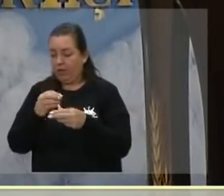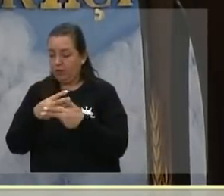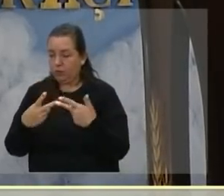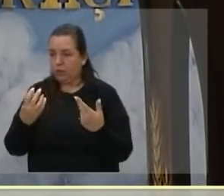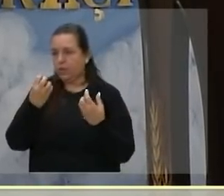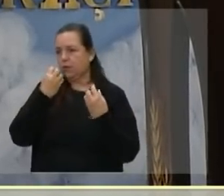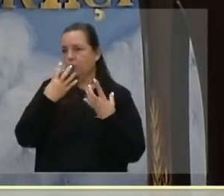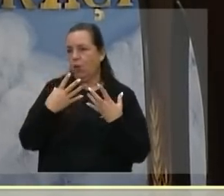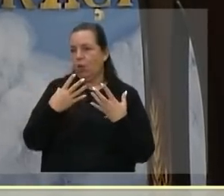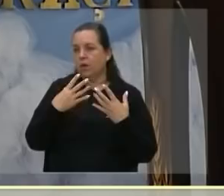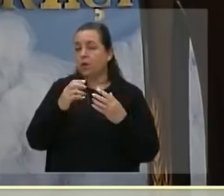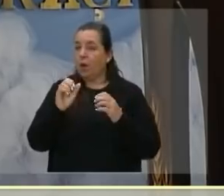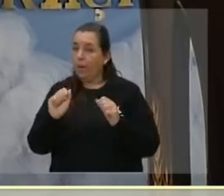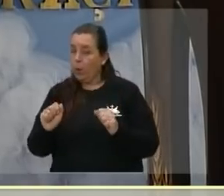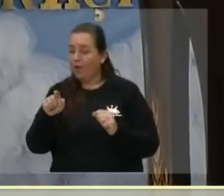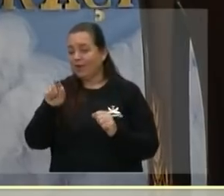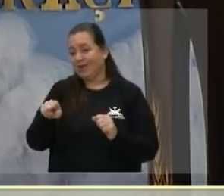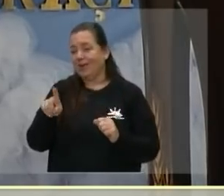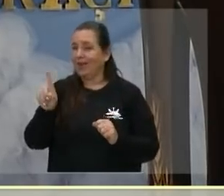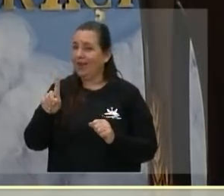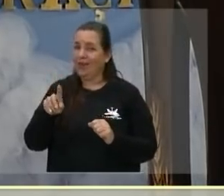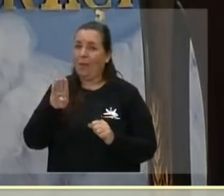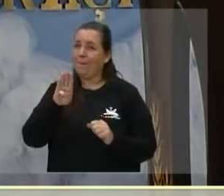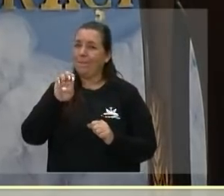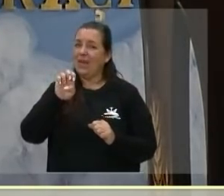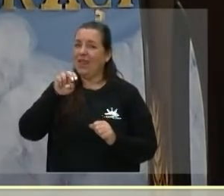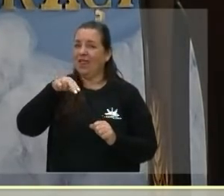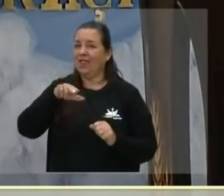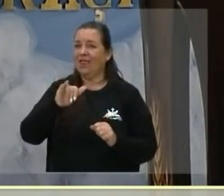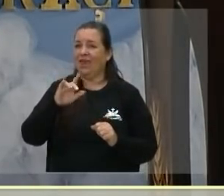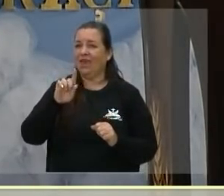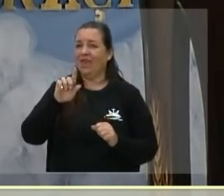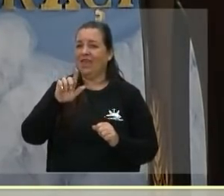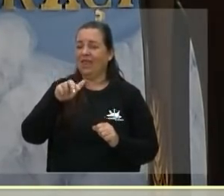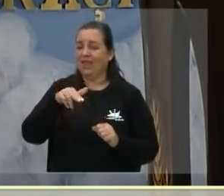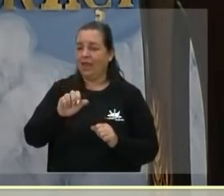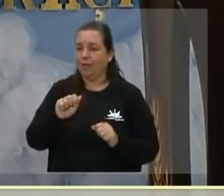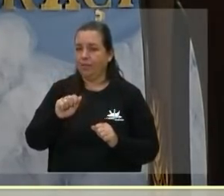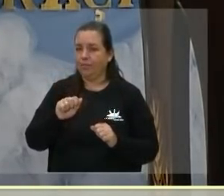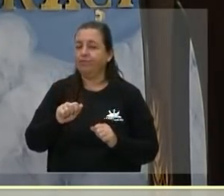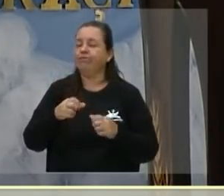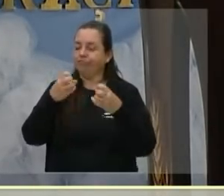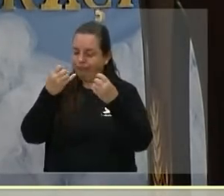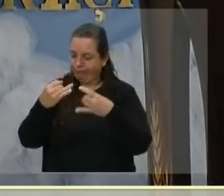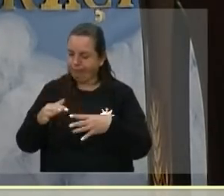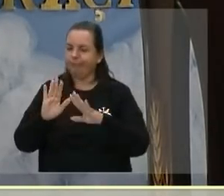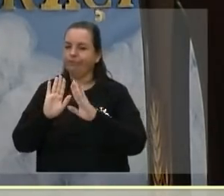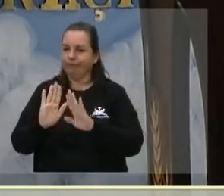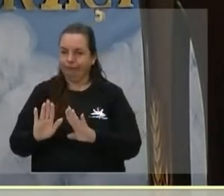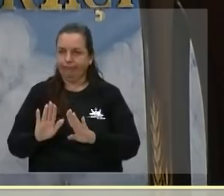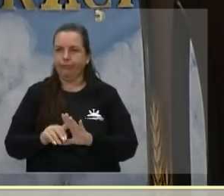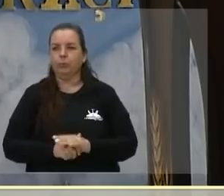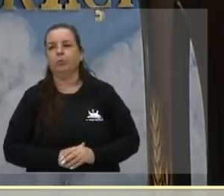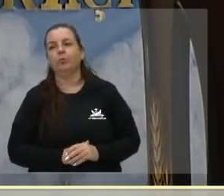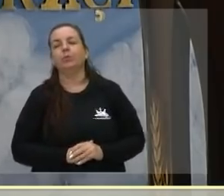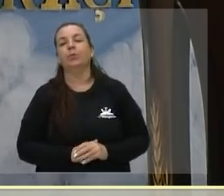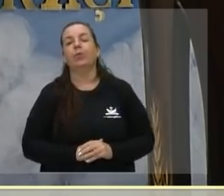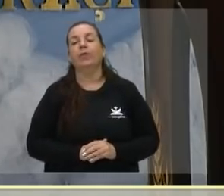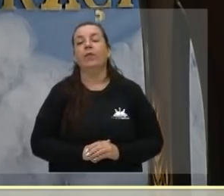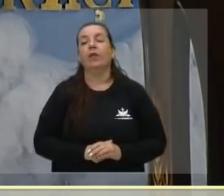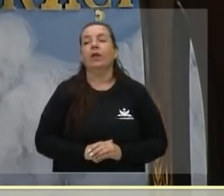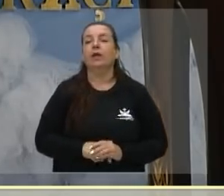bons pode não ser benigno ou me explica padre eu ajunto